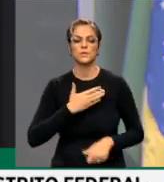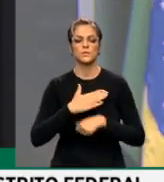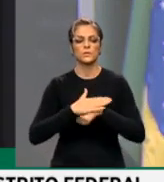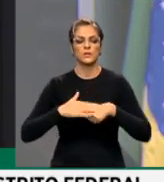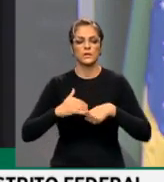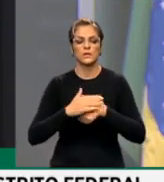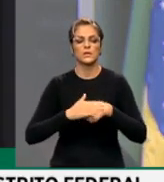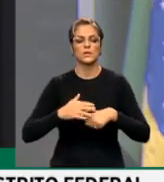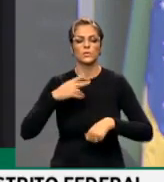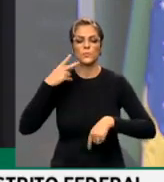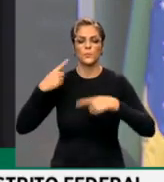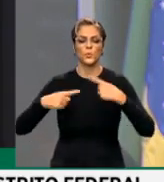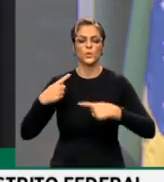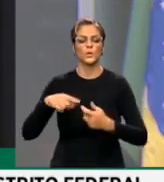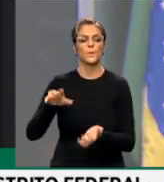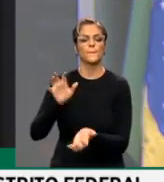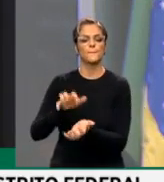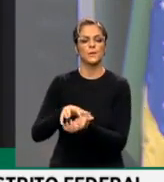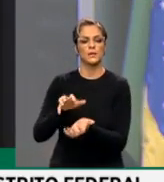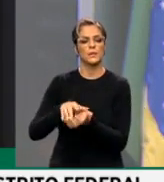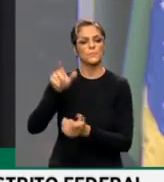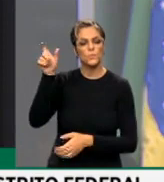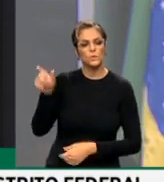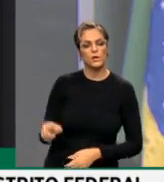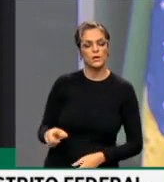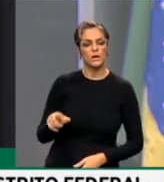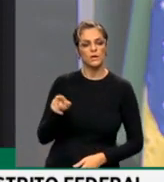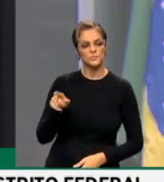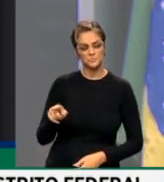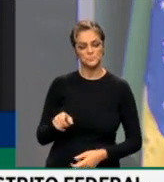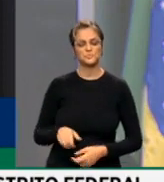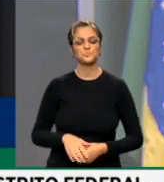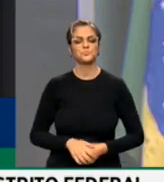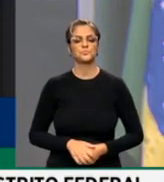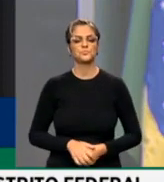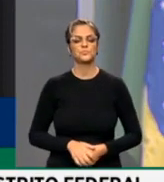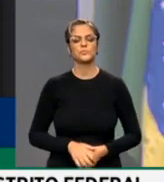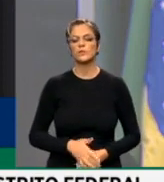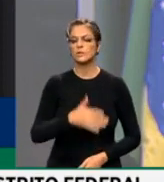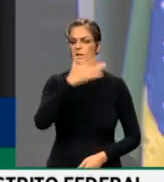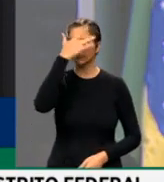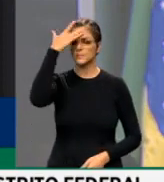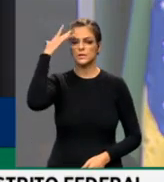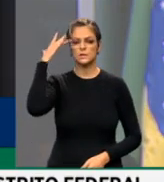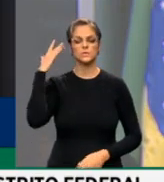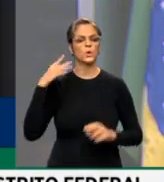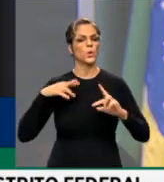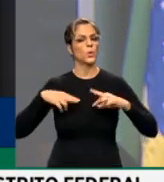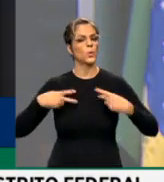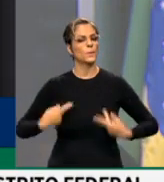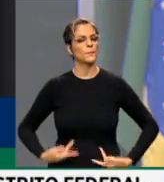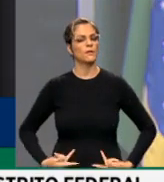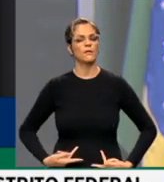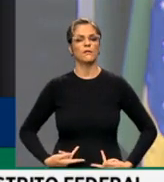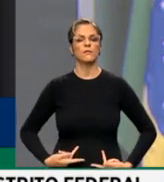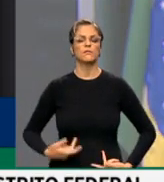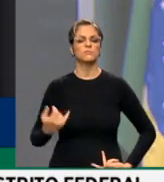pernambucano. Fazer um registro a uma figura humana que se